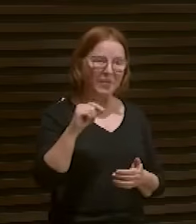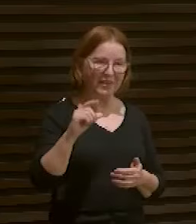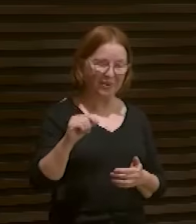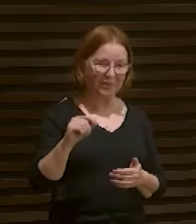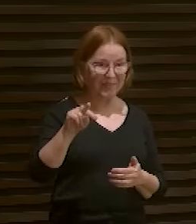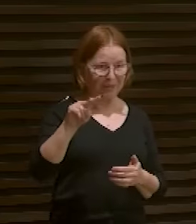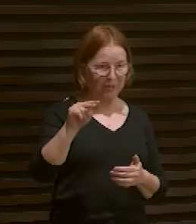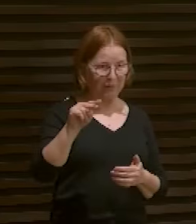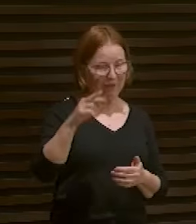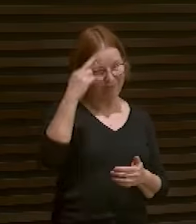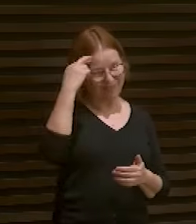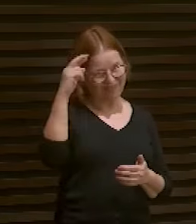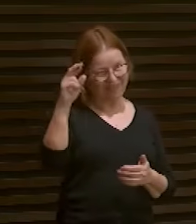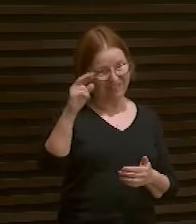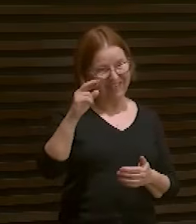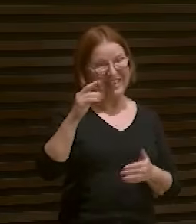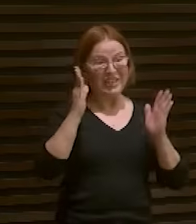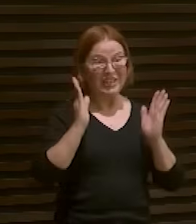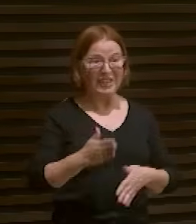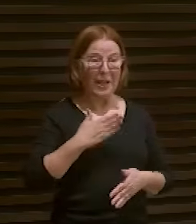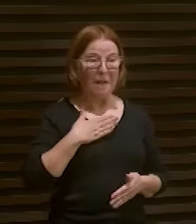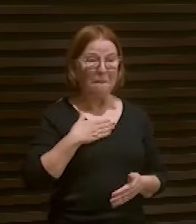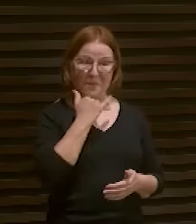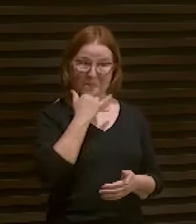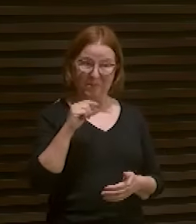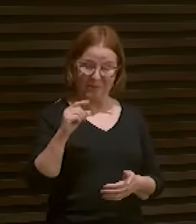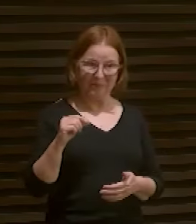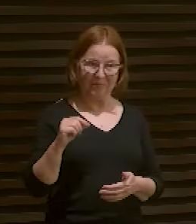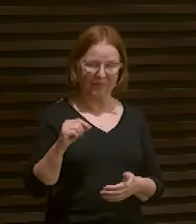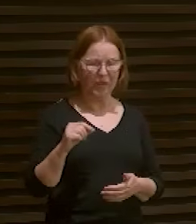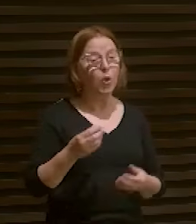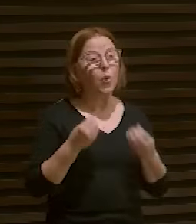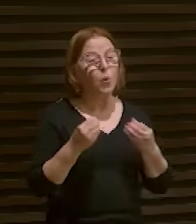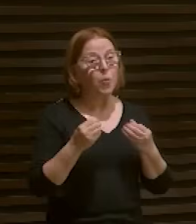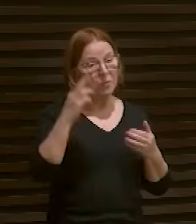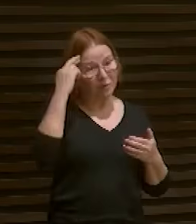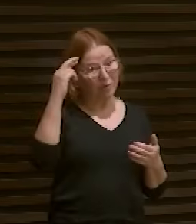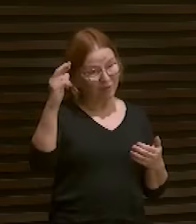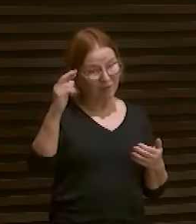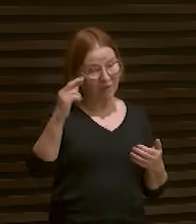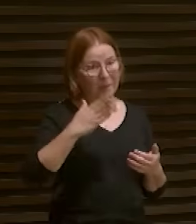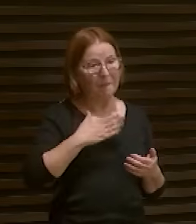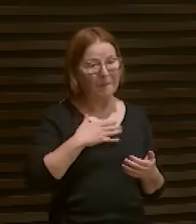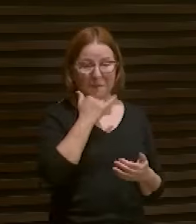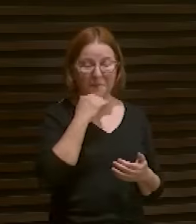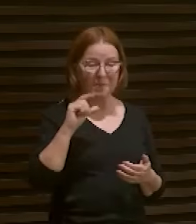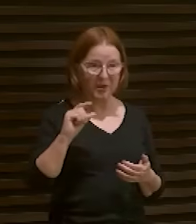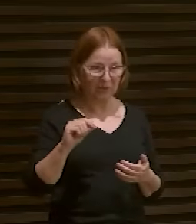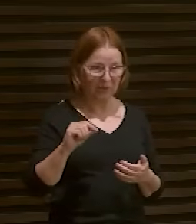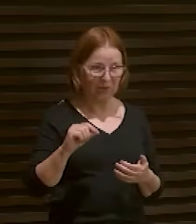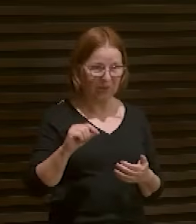Como o Senhor me perdoou. Como é que o Senhor me perdoou lá na cruz?